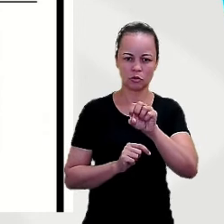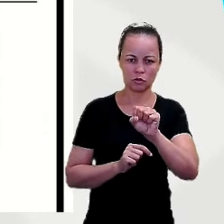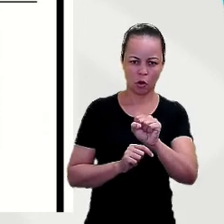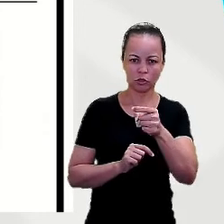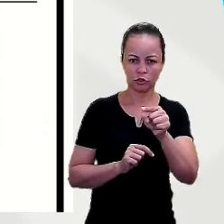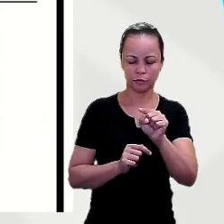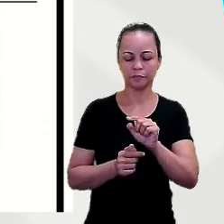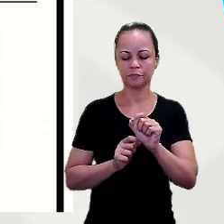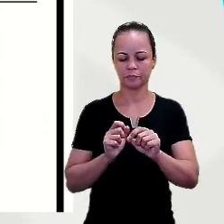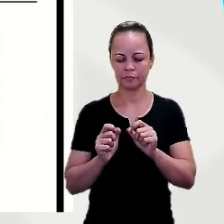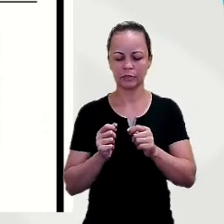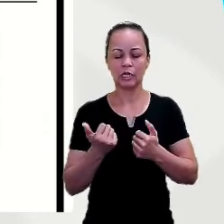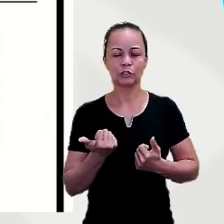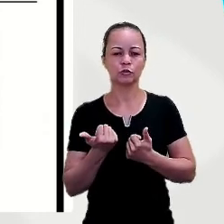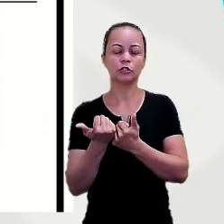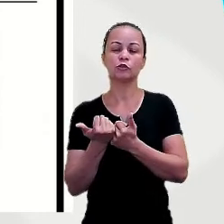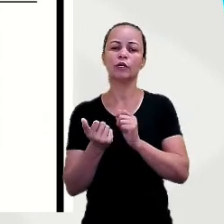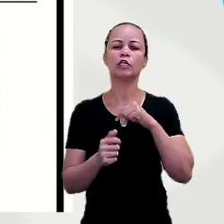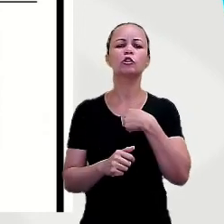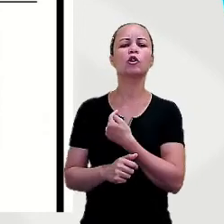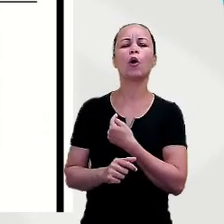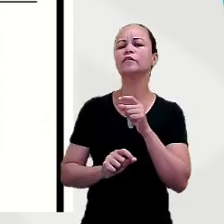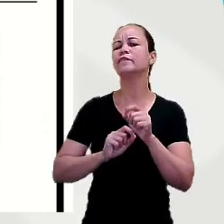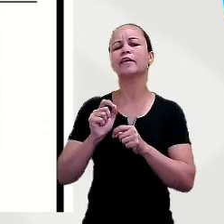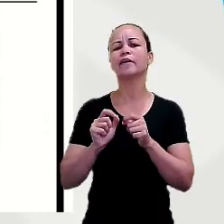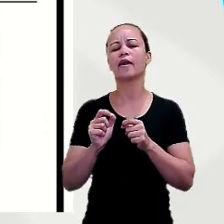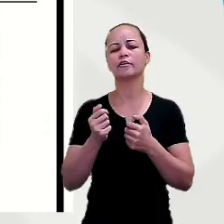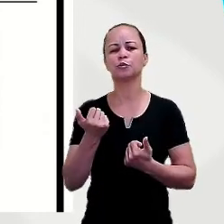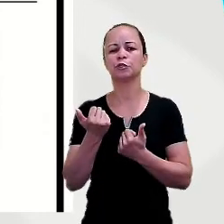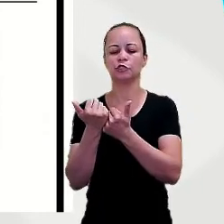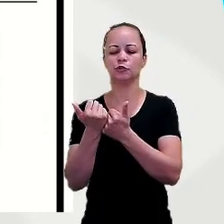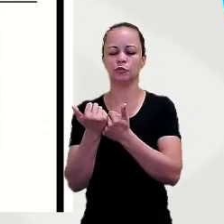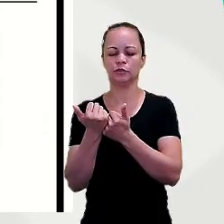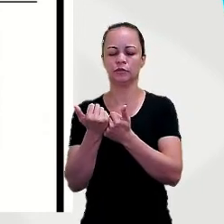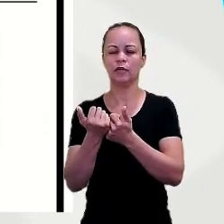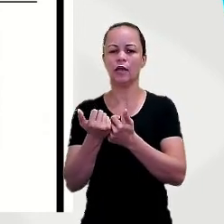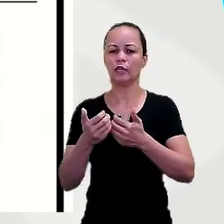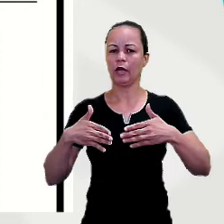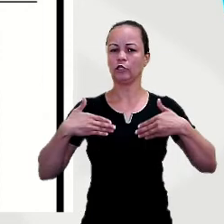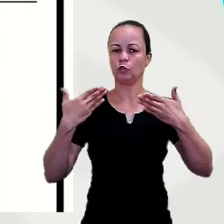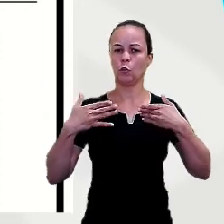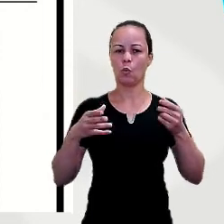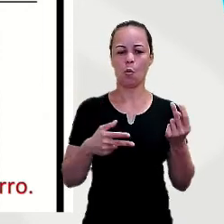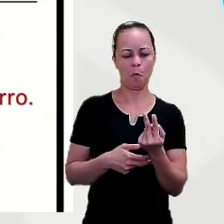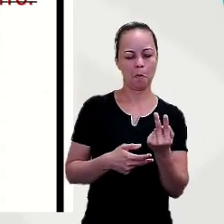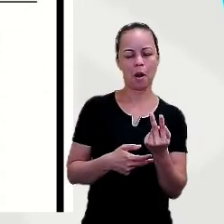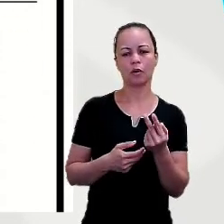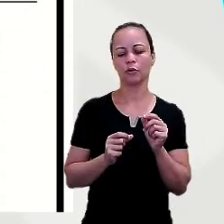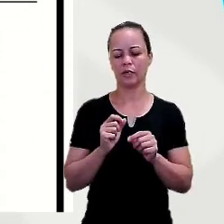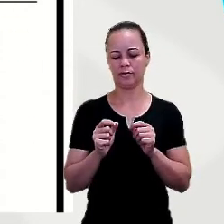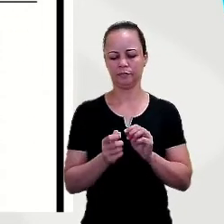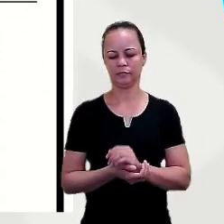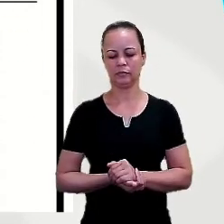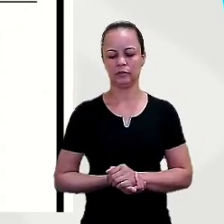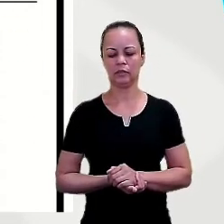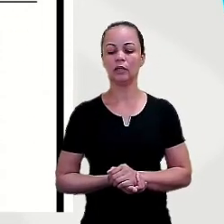quais nomes quando ele fala nós somos uma dupla animada? O texto tá falando de quem? Do